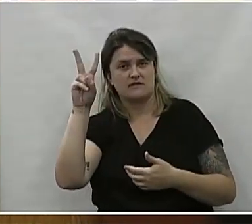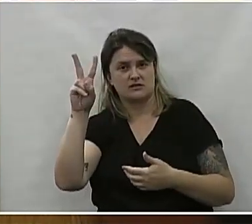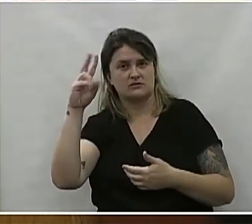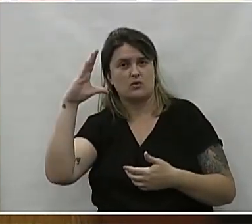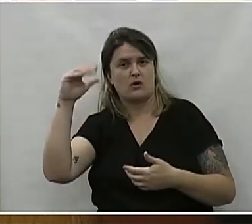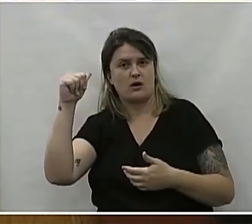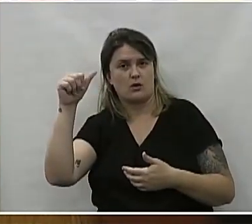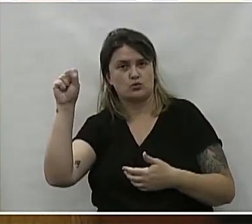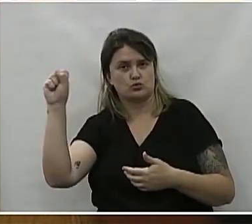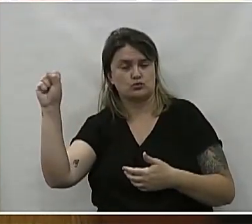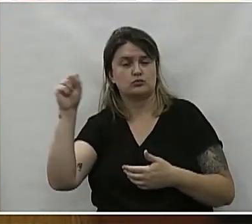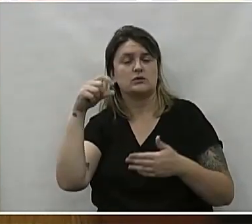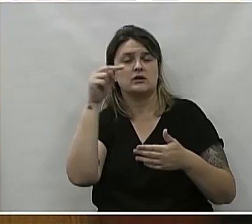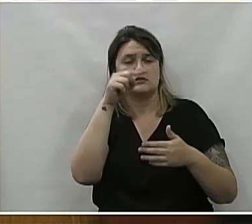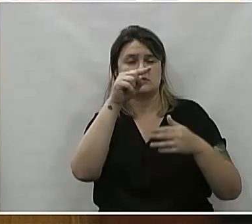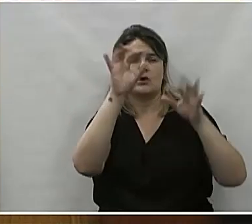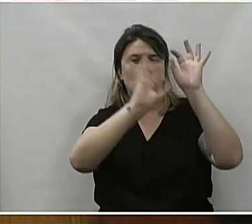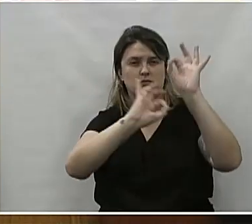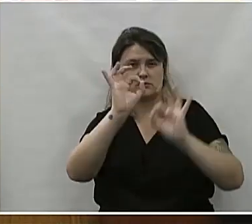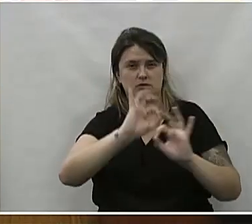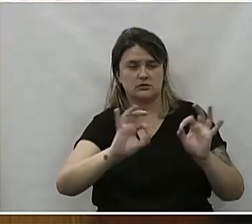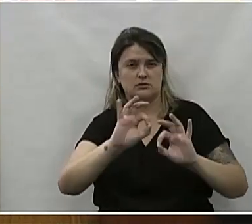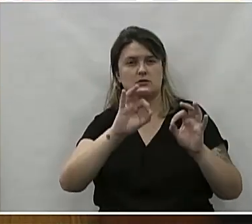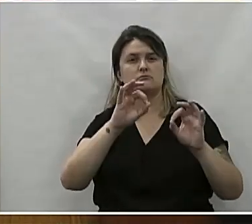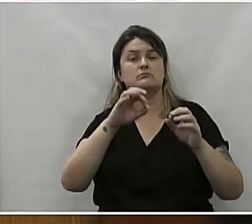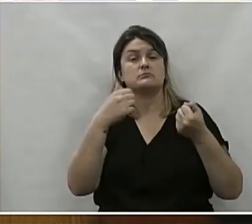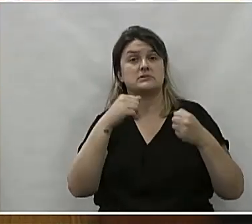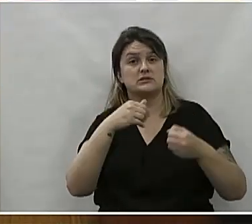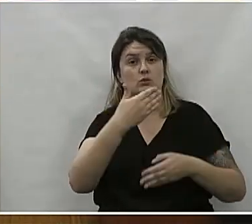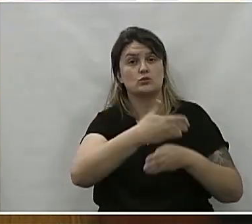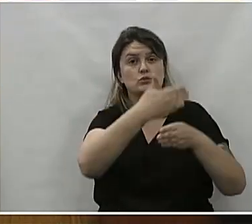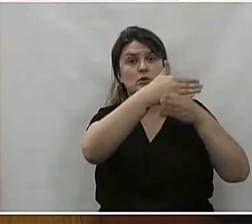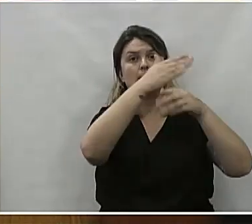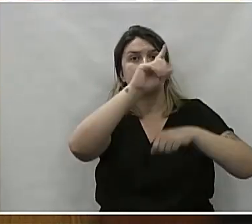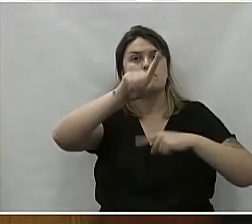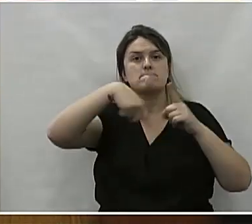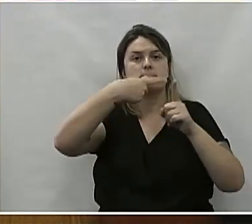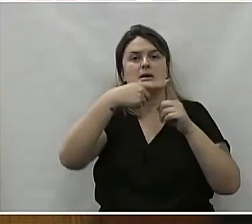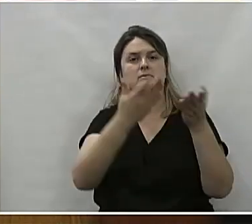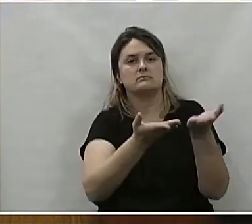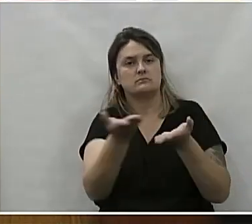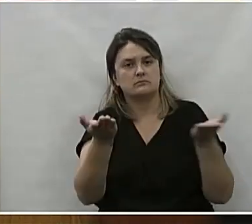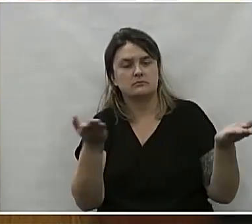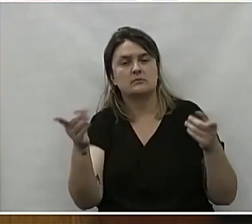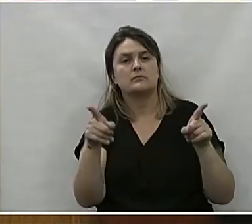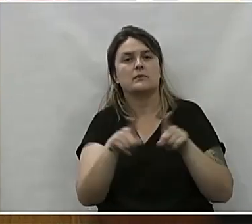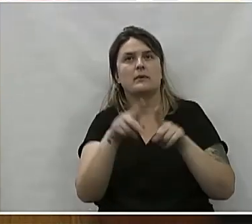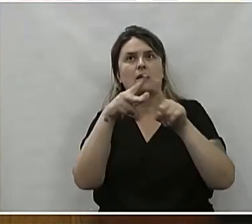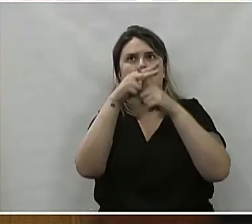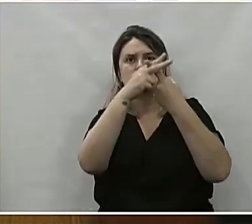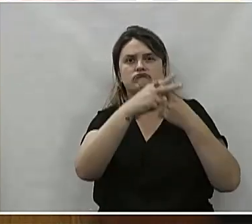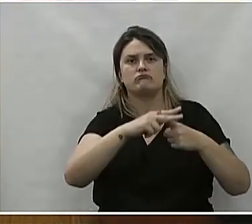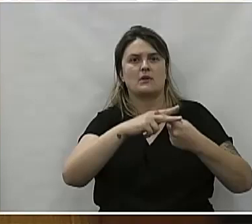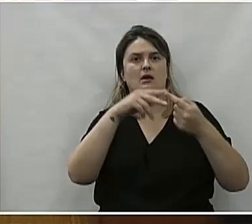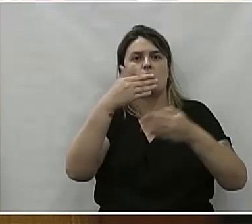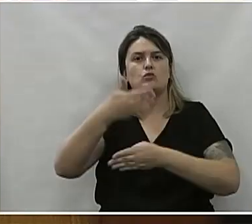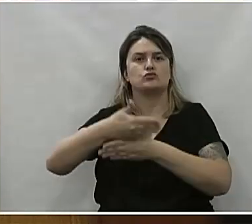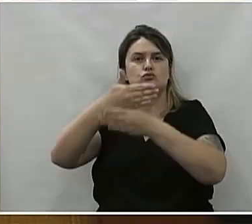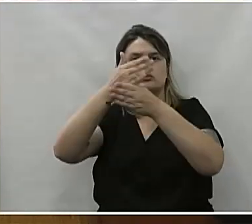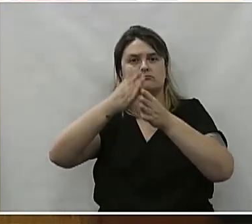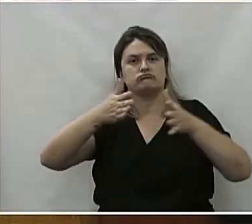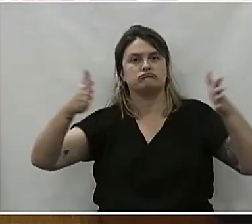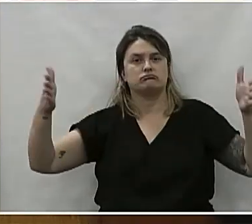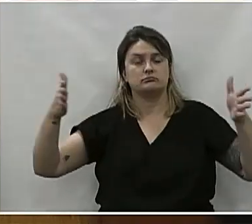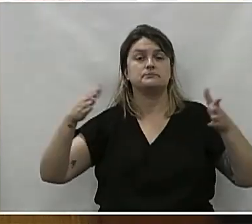Justificativa A reestruturação será de forma a ampliar os atendimentos E é necessária uma reforma e ampliação do espaço